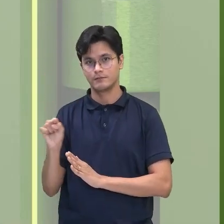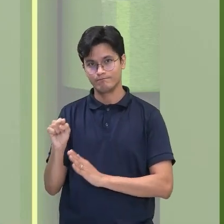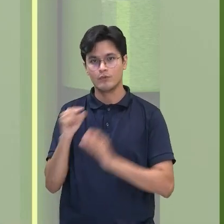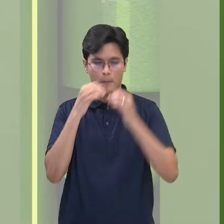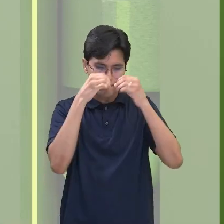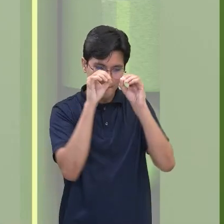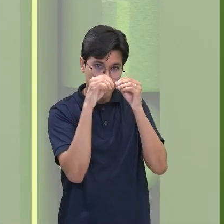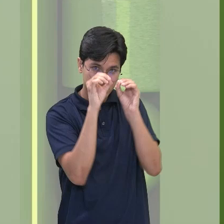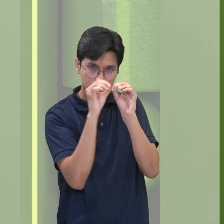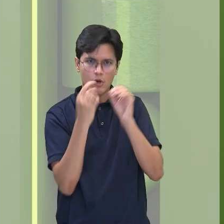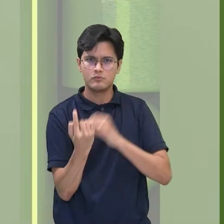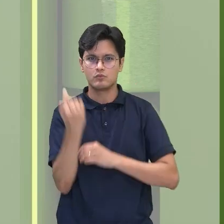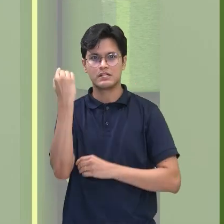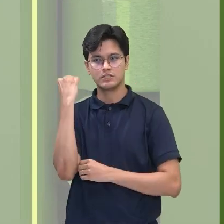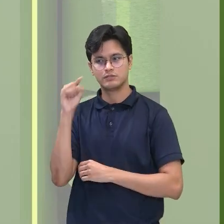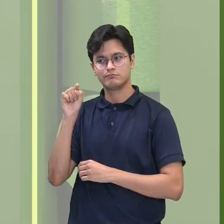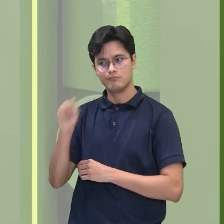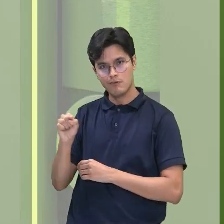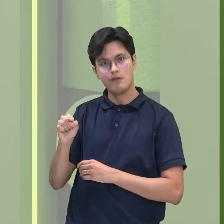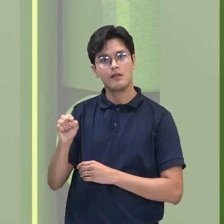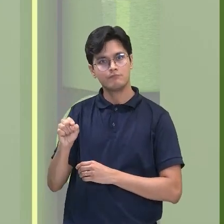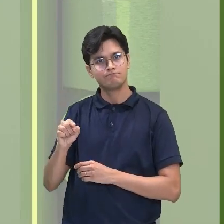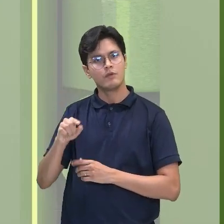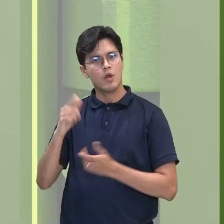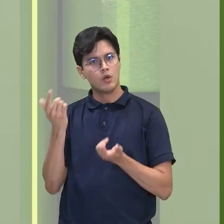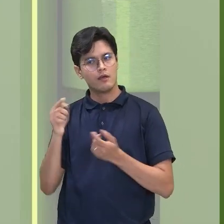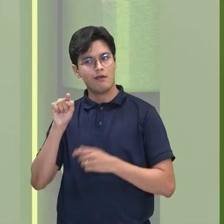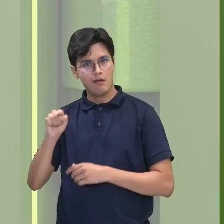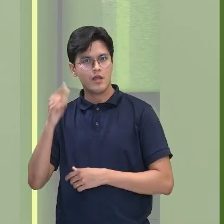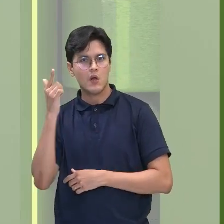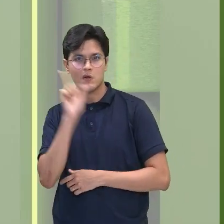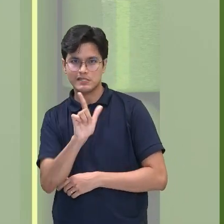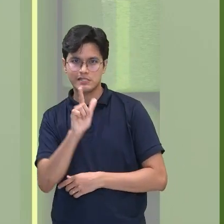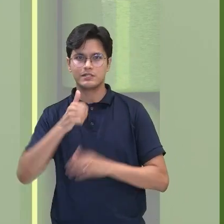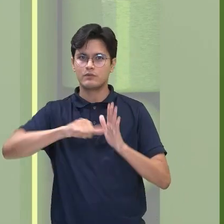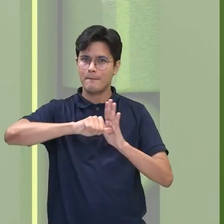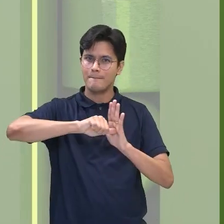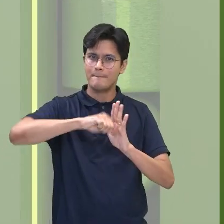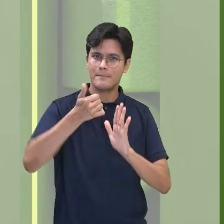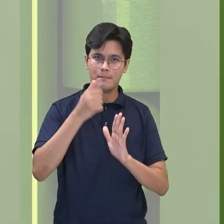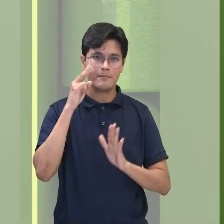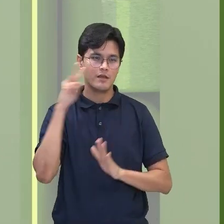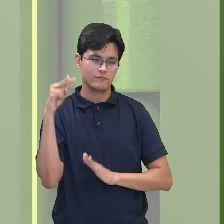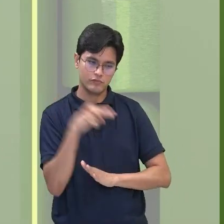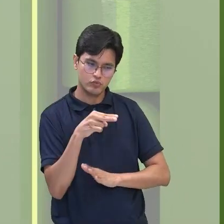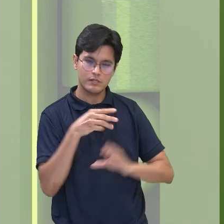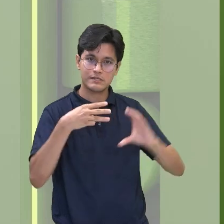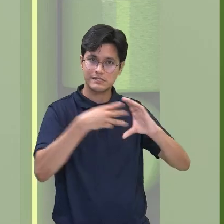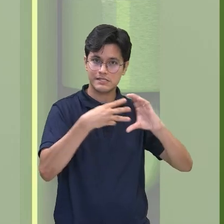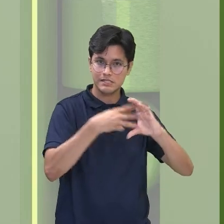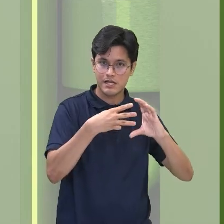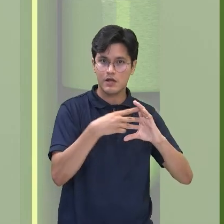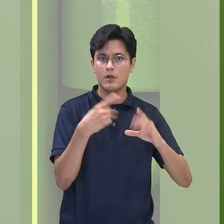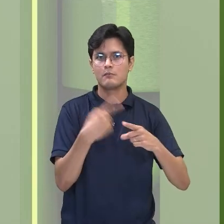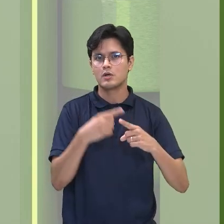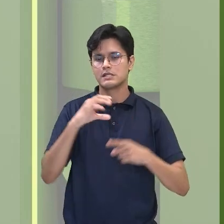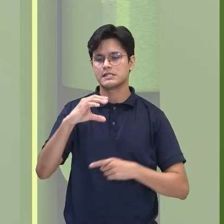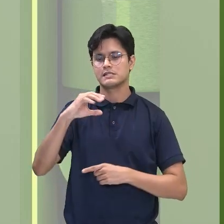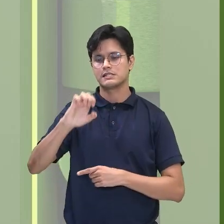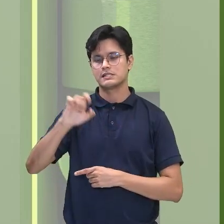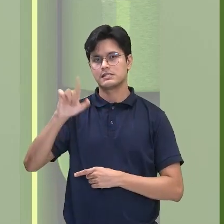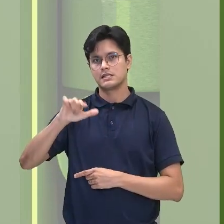vez uma célula, um tecido morto, por isso o nome de célula, porque significa espaço